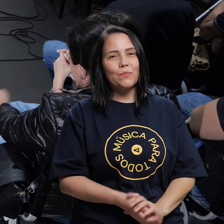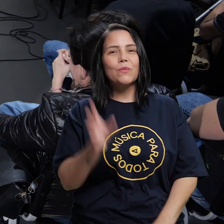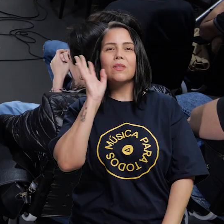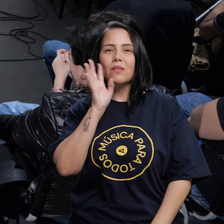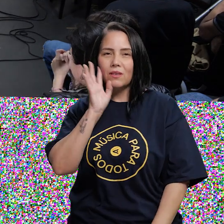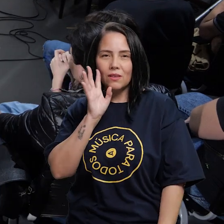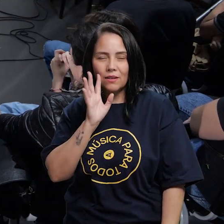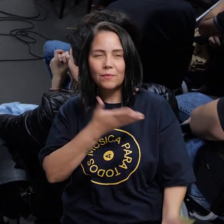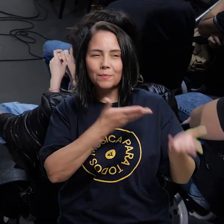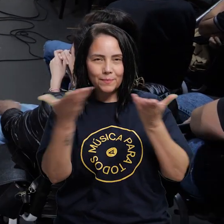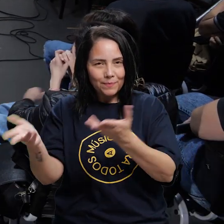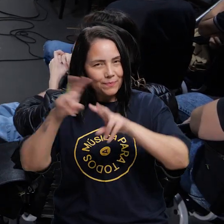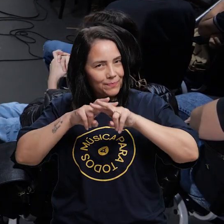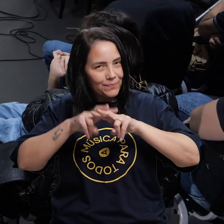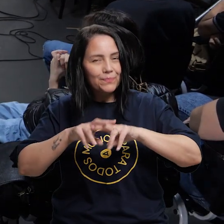legal.